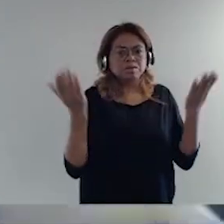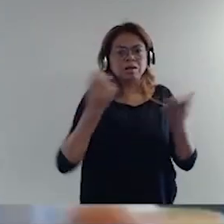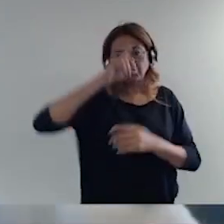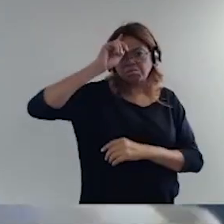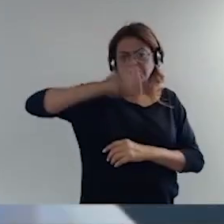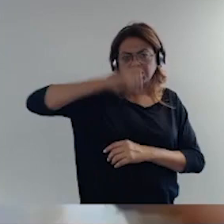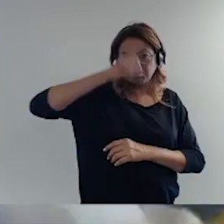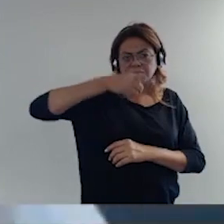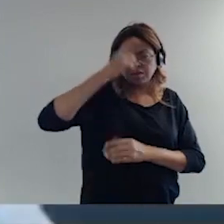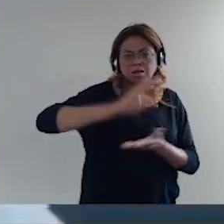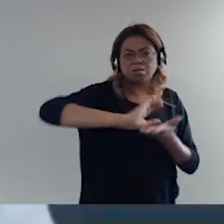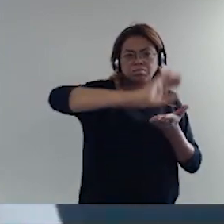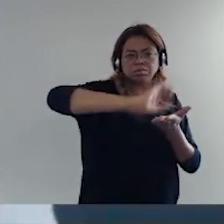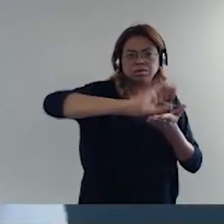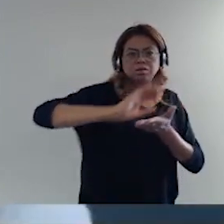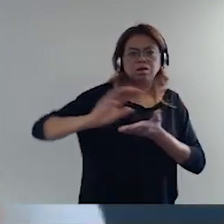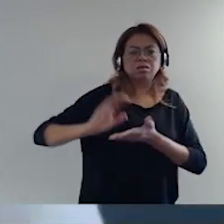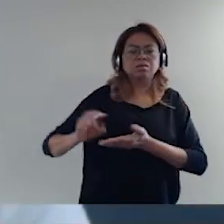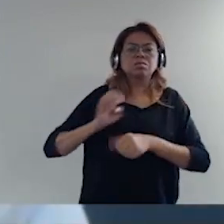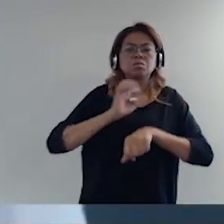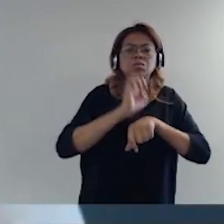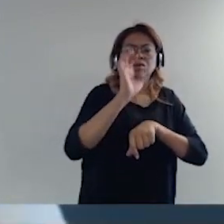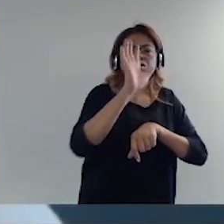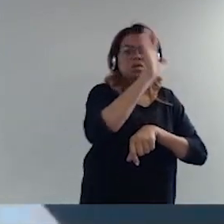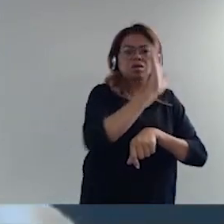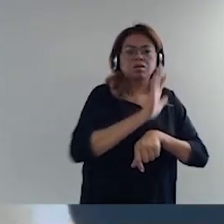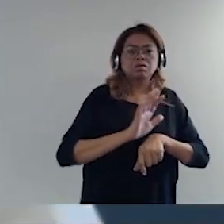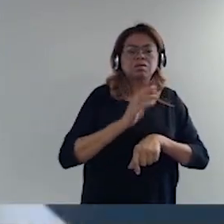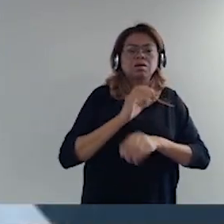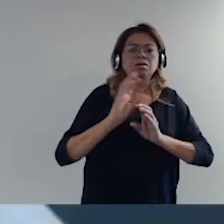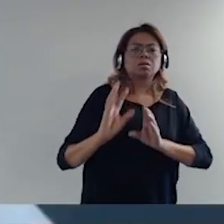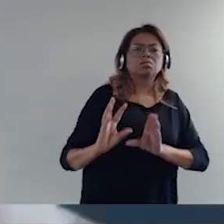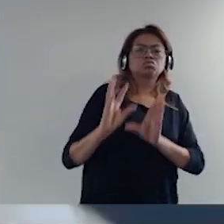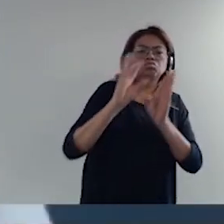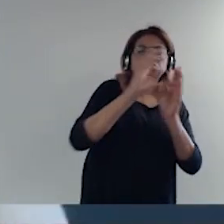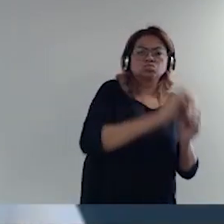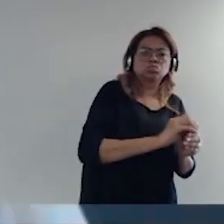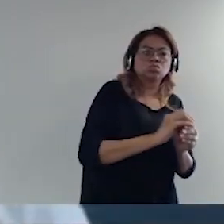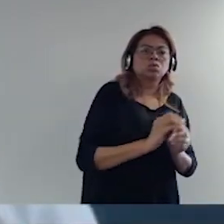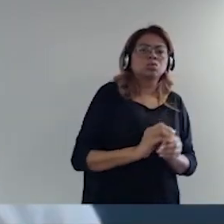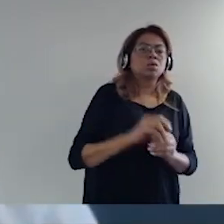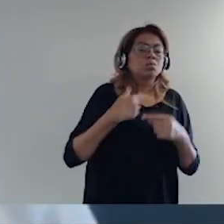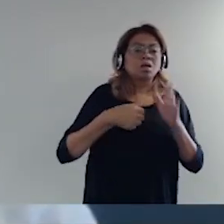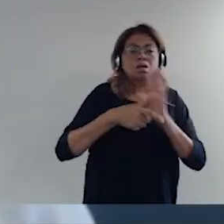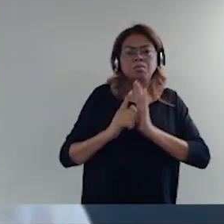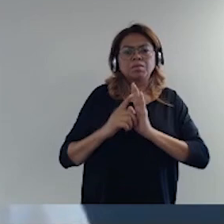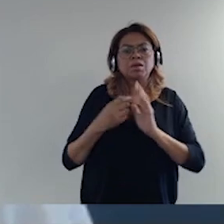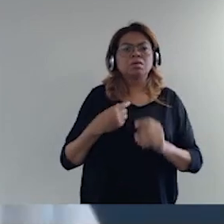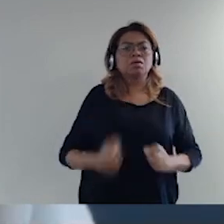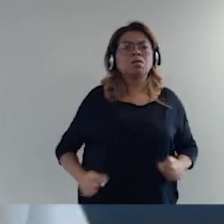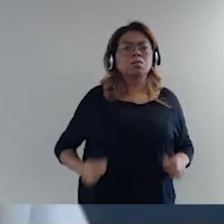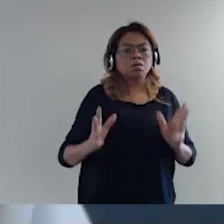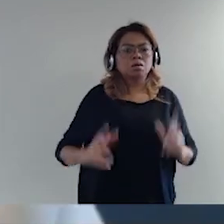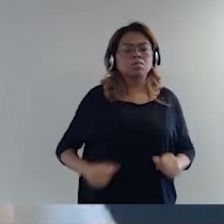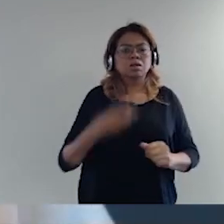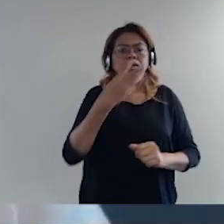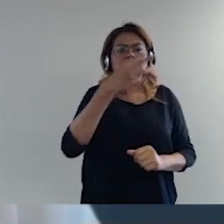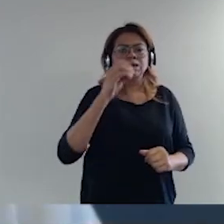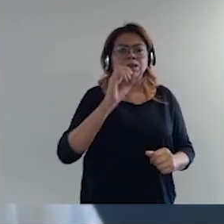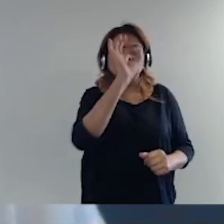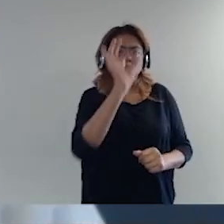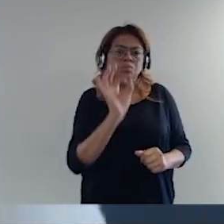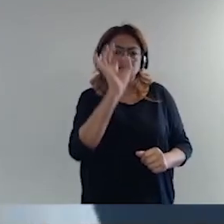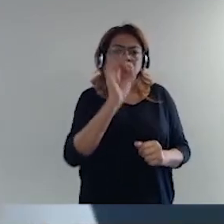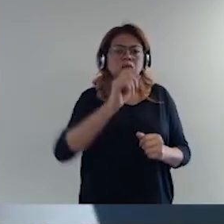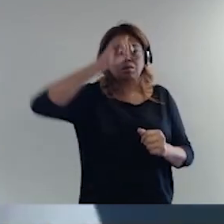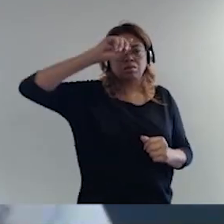mandar recursos para os estados, contingencia recursos, não gasta, nem 30% dos recursos foram gastos, porque